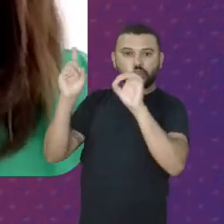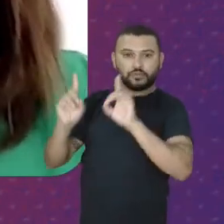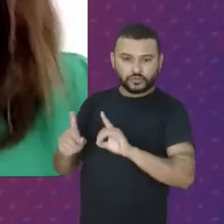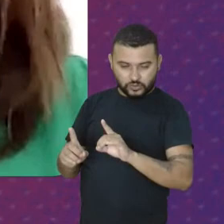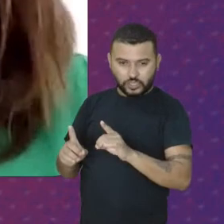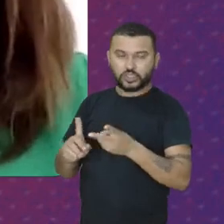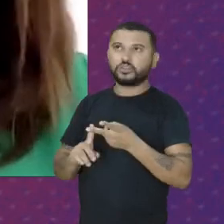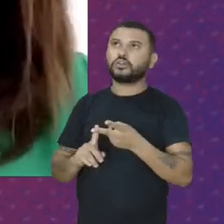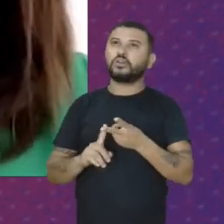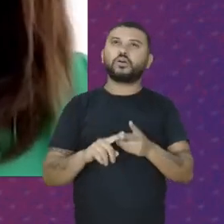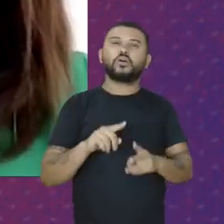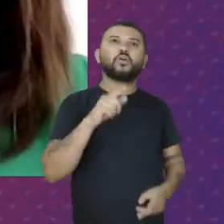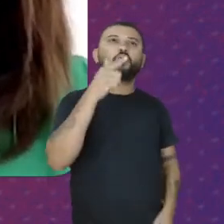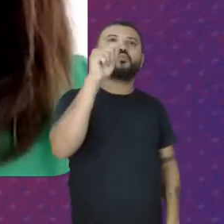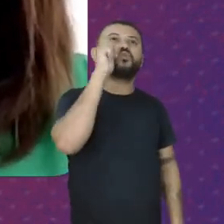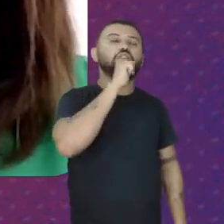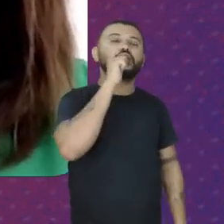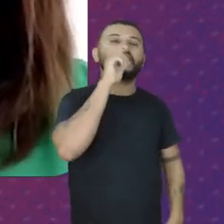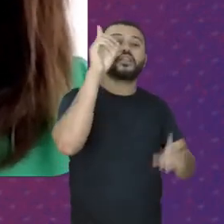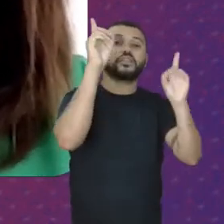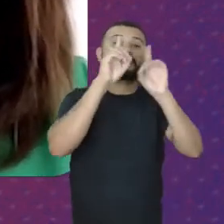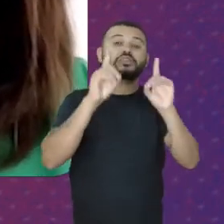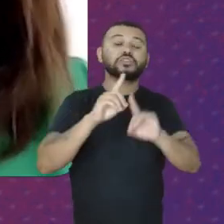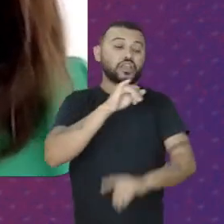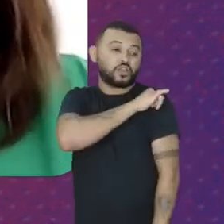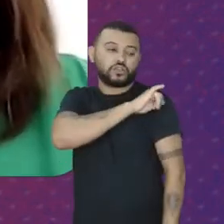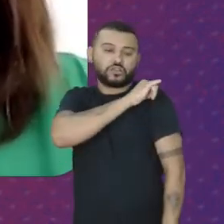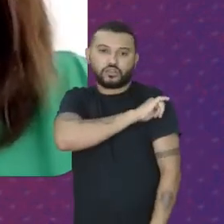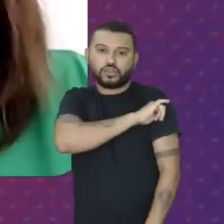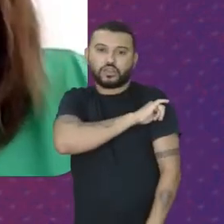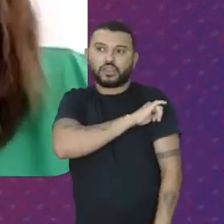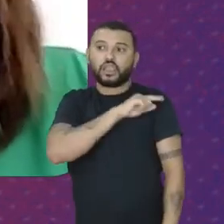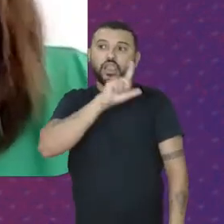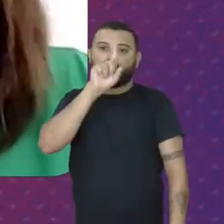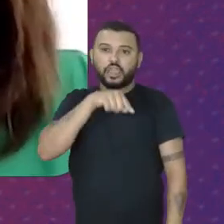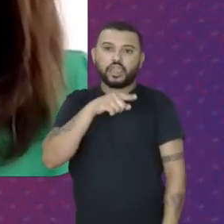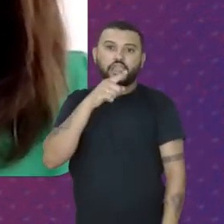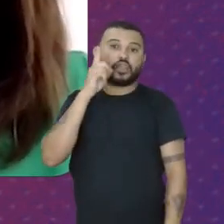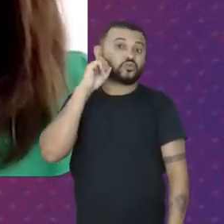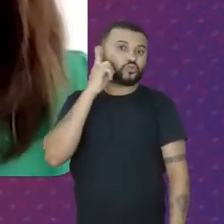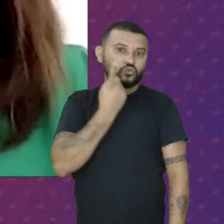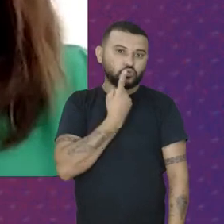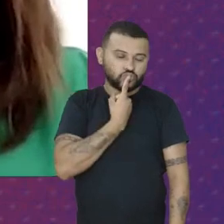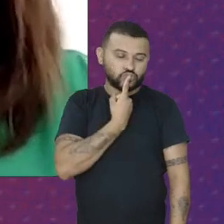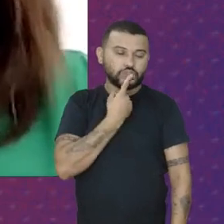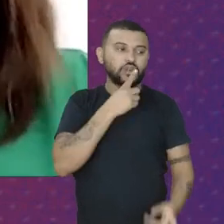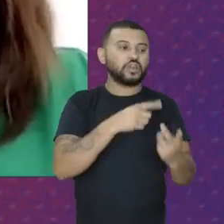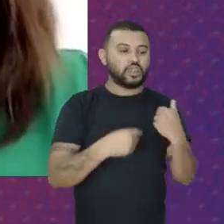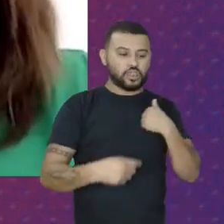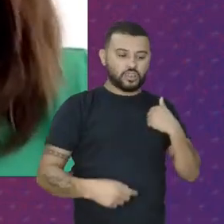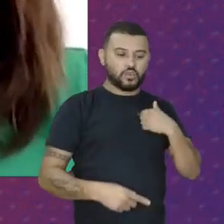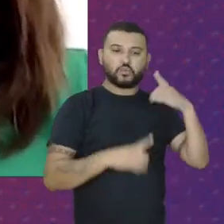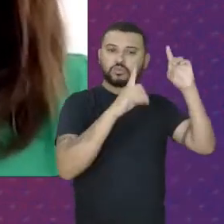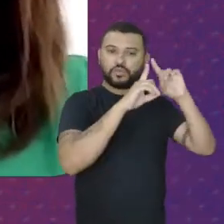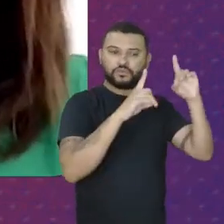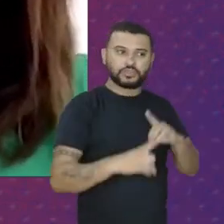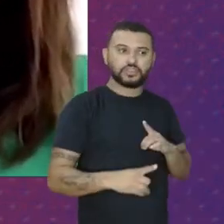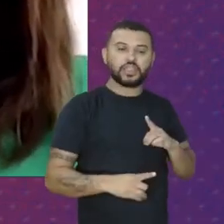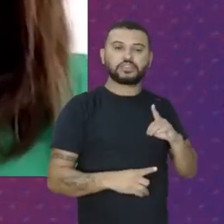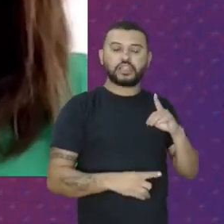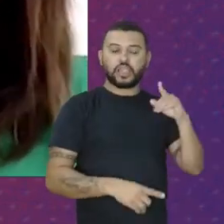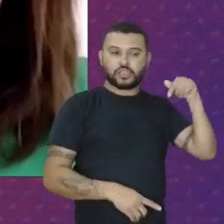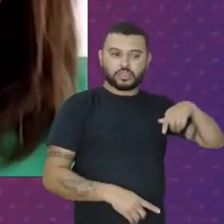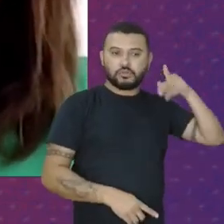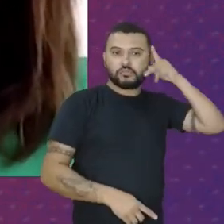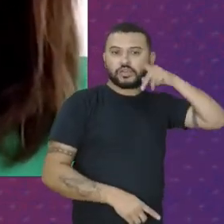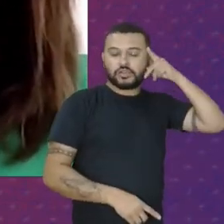visual, uma deputada estadual no Rio de Janeiro com deficiência auditiva e eu na Paraíba com